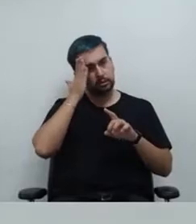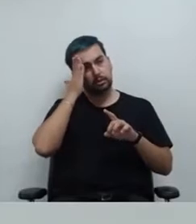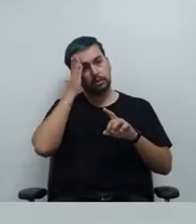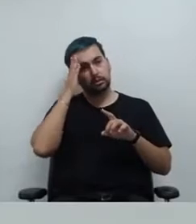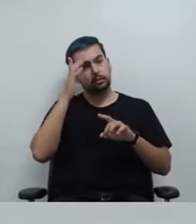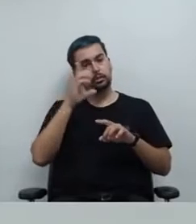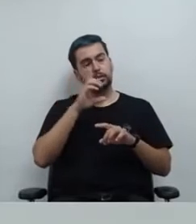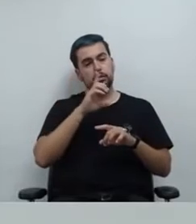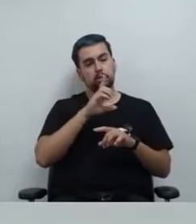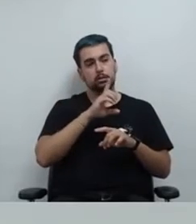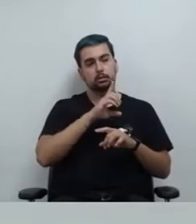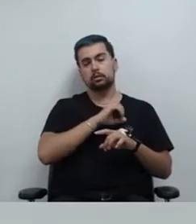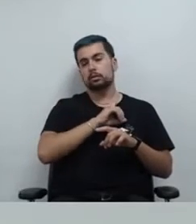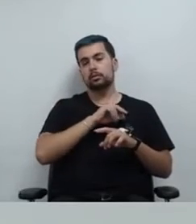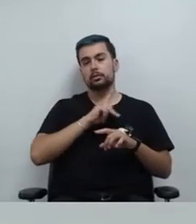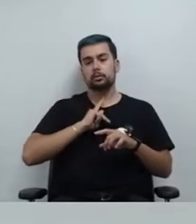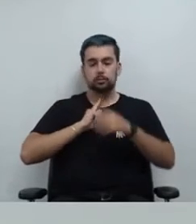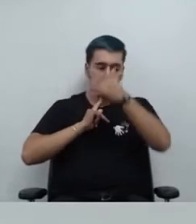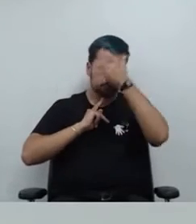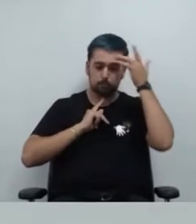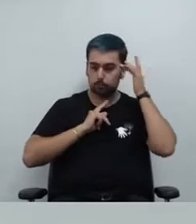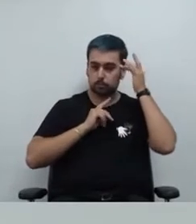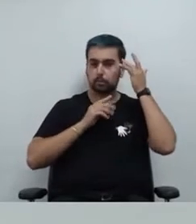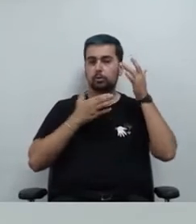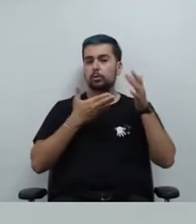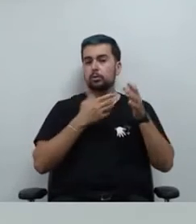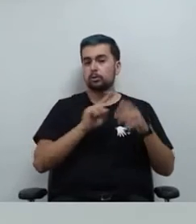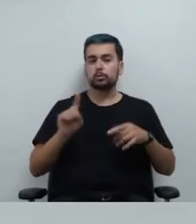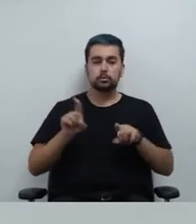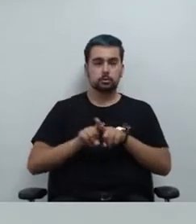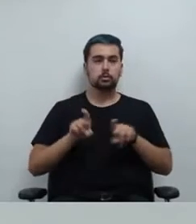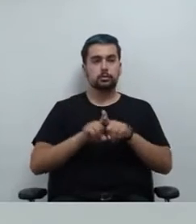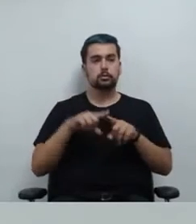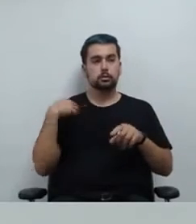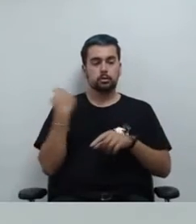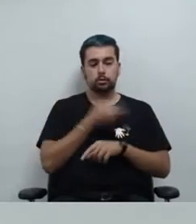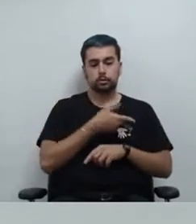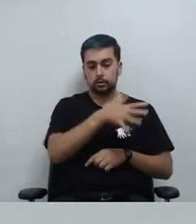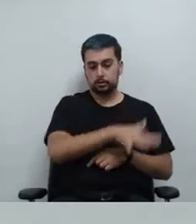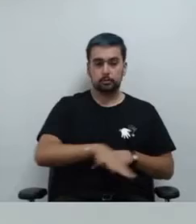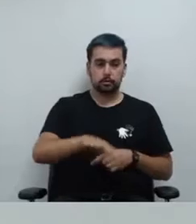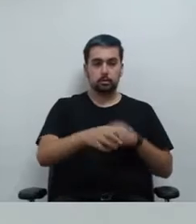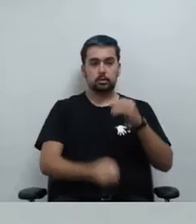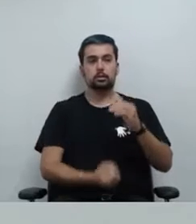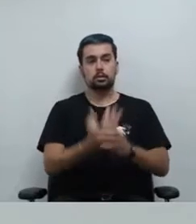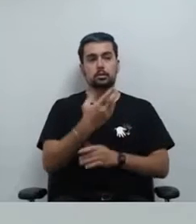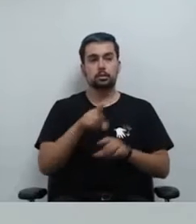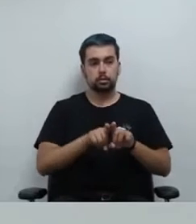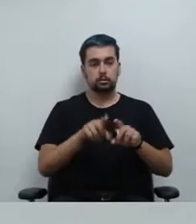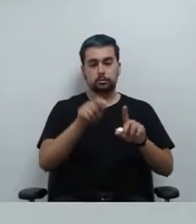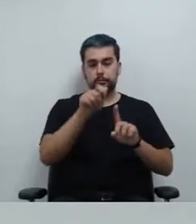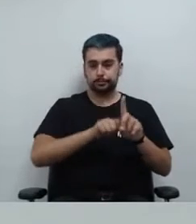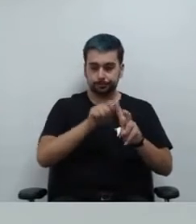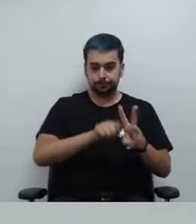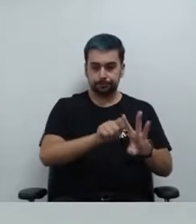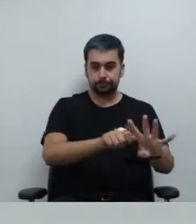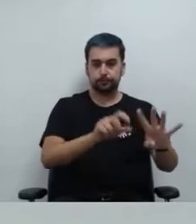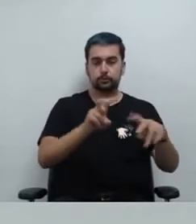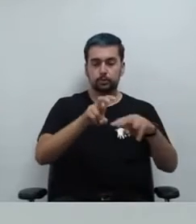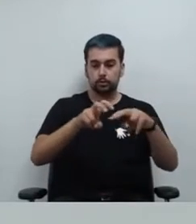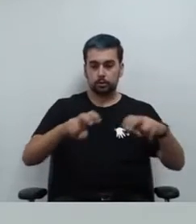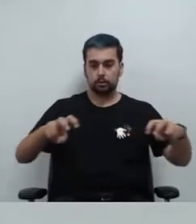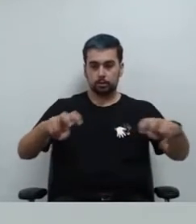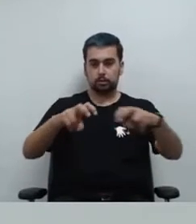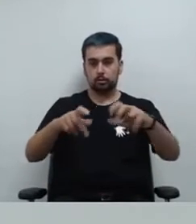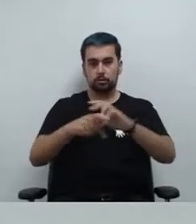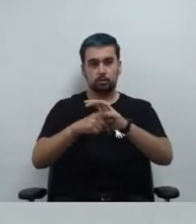para citar um exemplo do NEIGE, a gente conseguiu construir um espaço que nós mensalmente sentamos dentro da Secretaria Nacional da Criança e